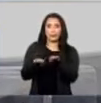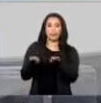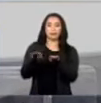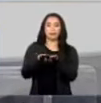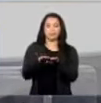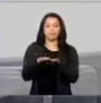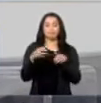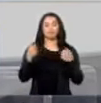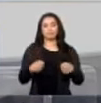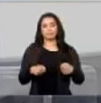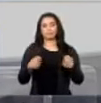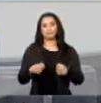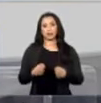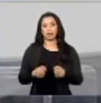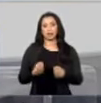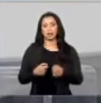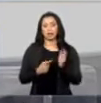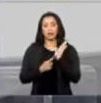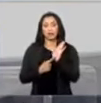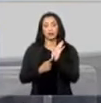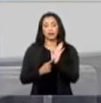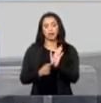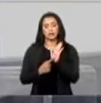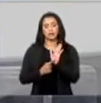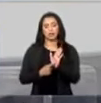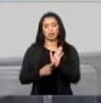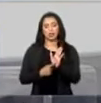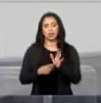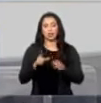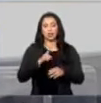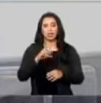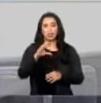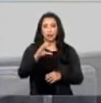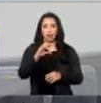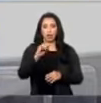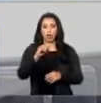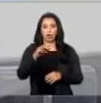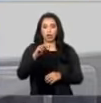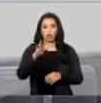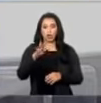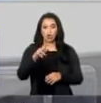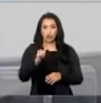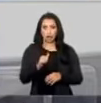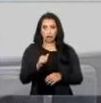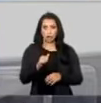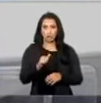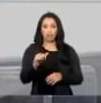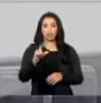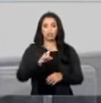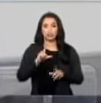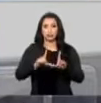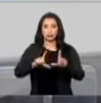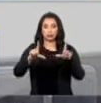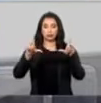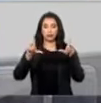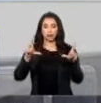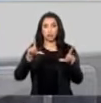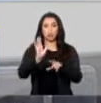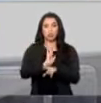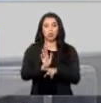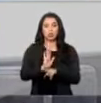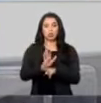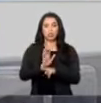Eu gostaria de apontar que, quando houve cota de tela para a produção no cinema, o produto nacional chegou a